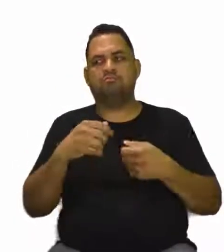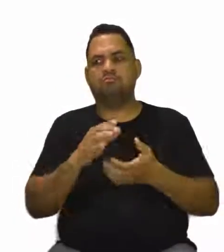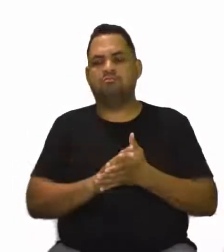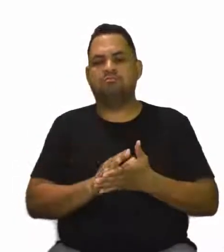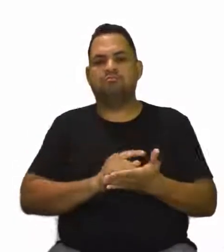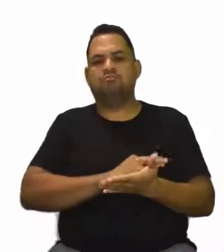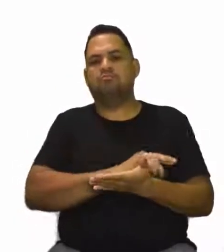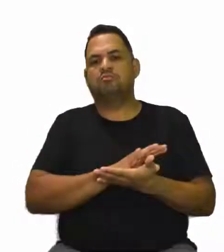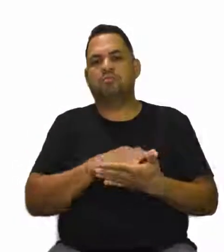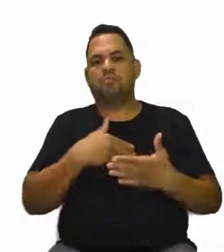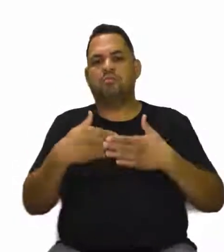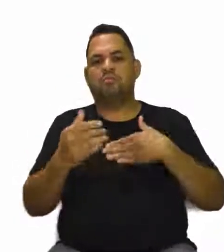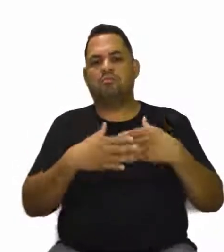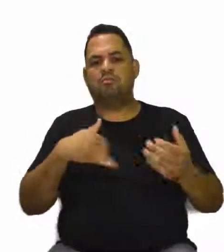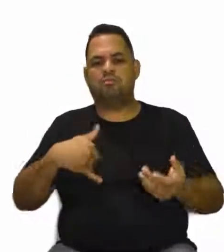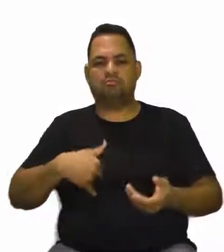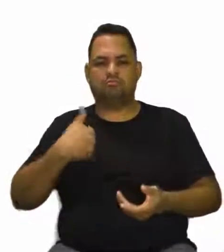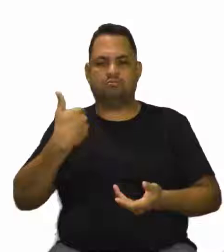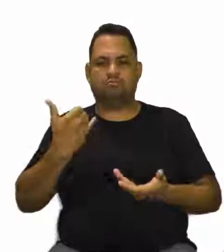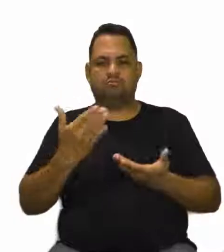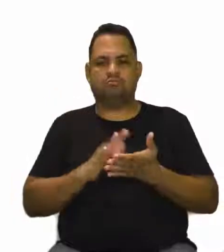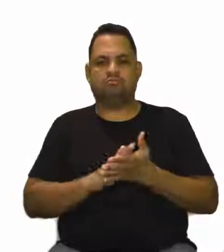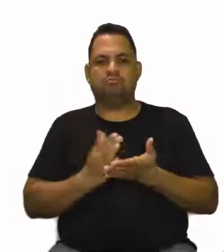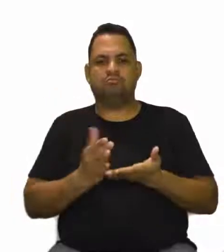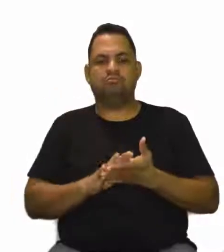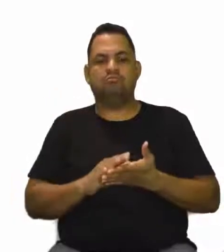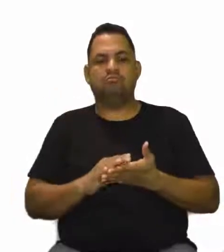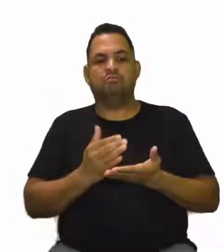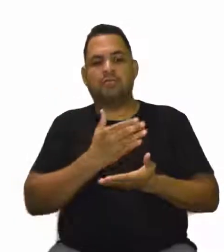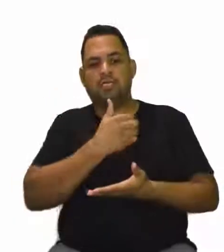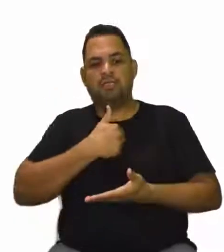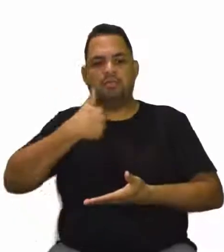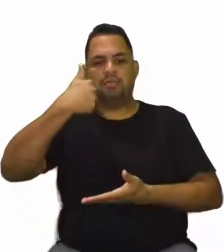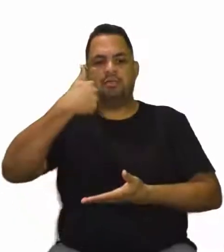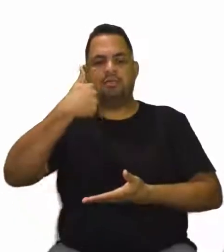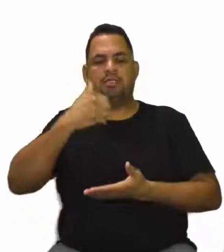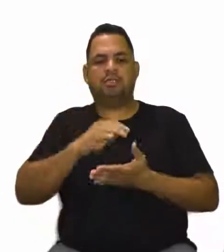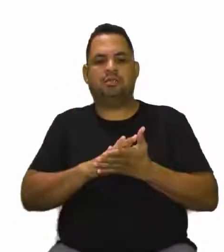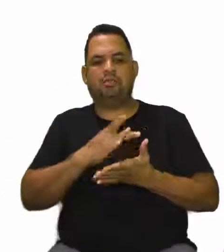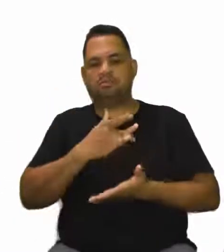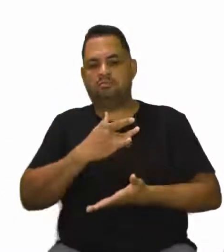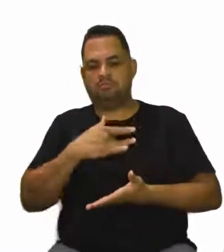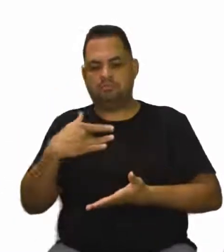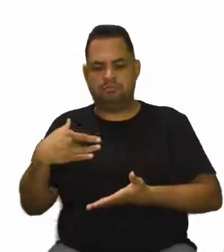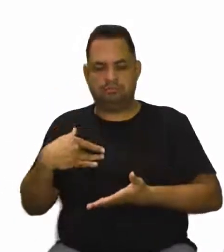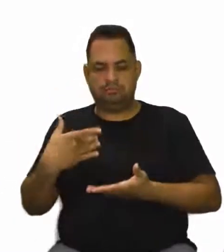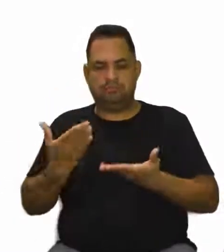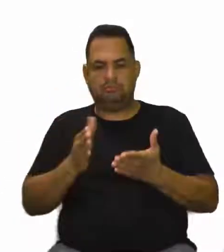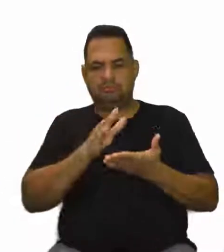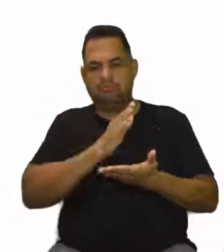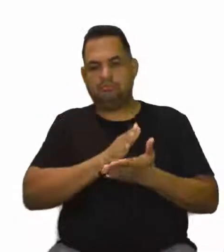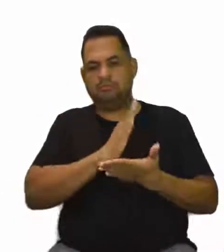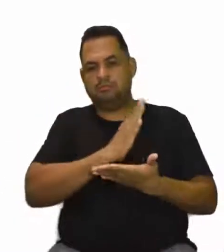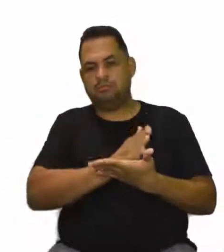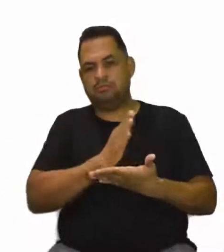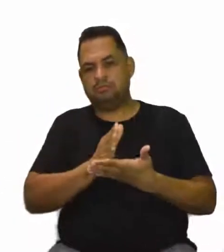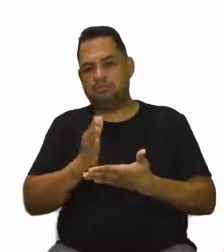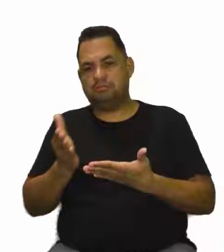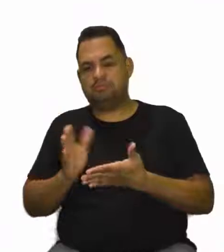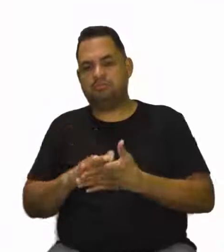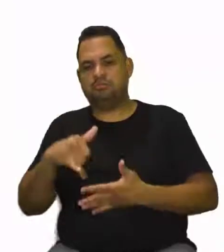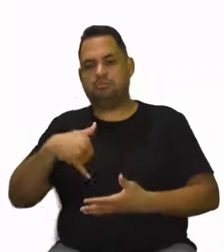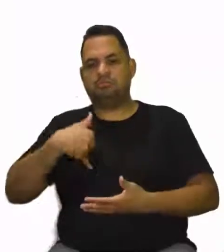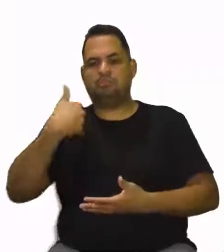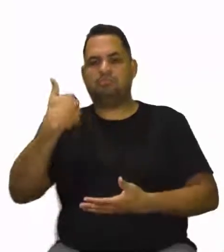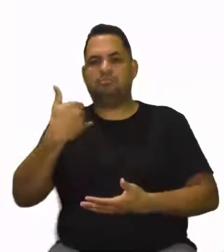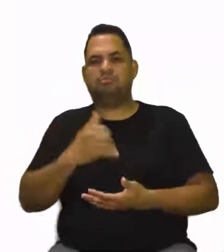em qualquer idade. E ele vai trazer benefícios para todas as faixas etárias. Então, vamos